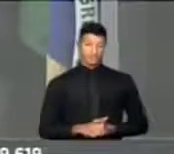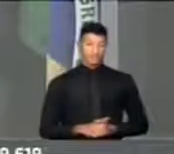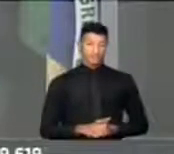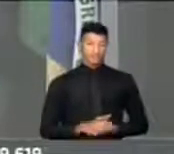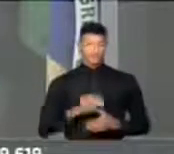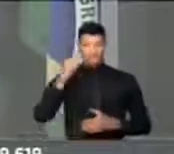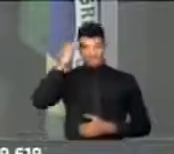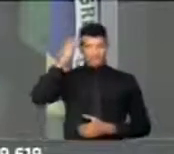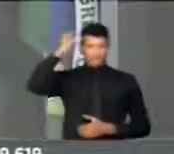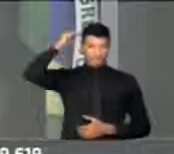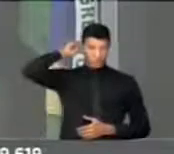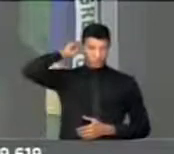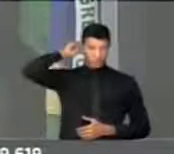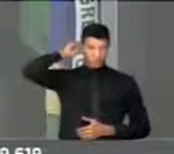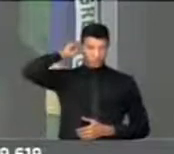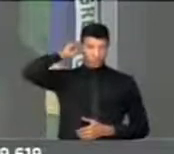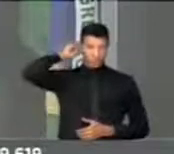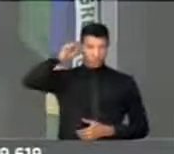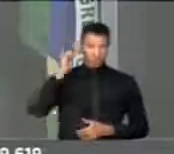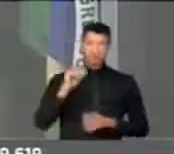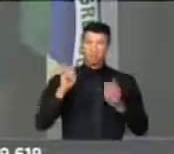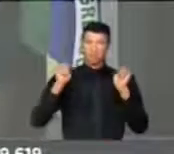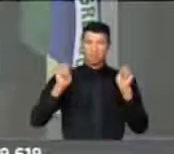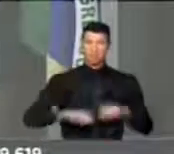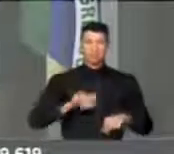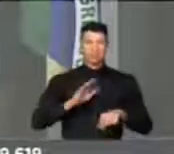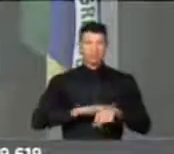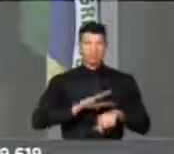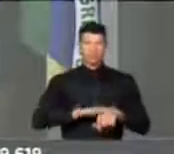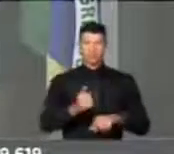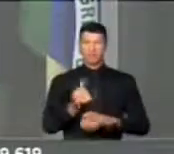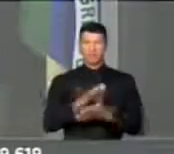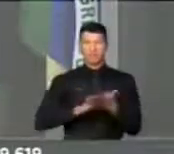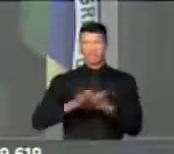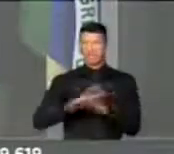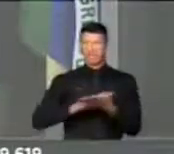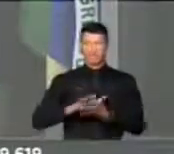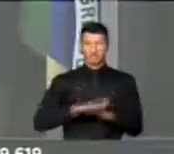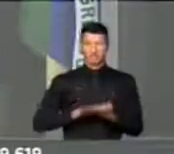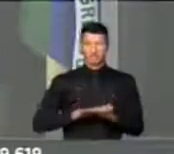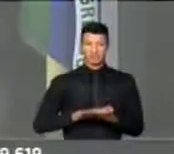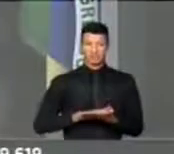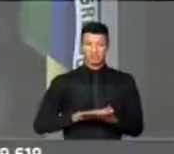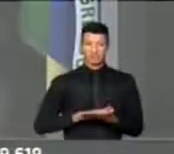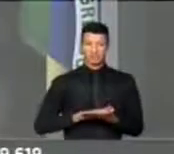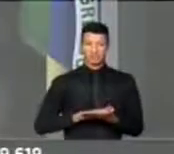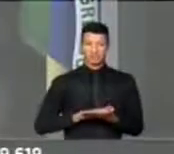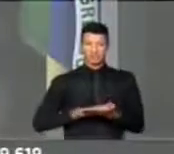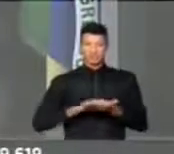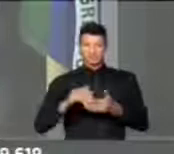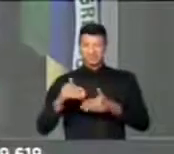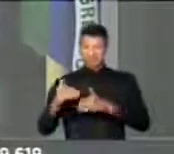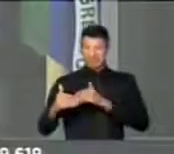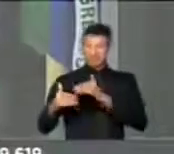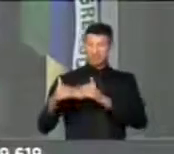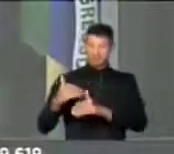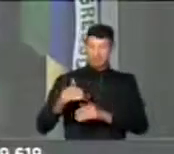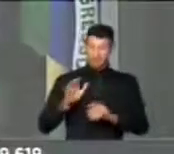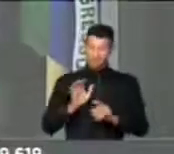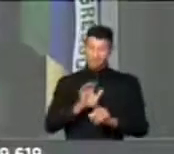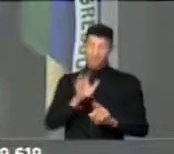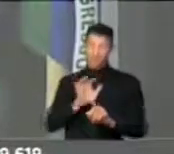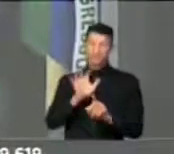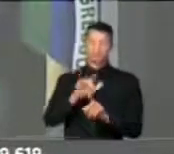Michel Temer não deveria em momento algum estar passando pelas pressões que a